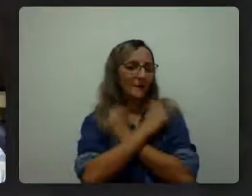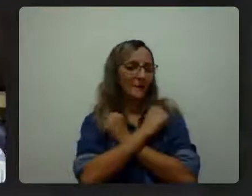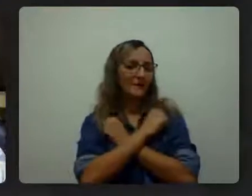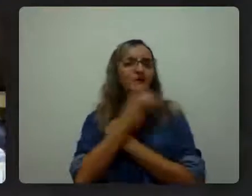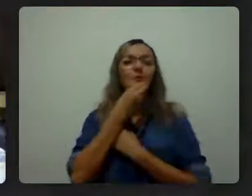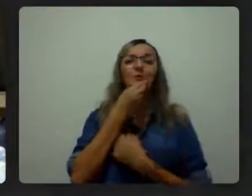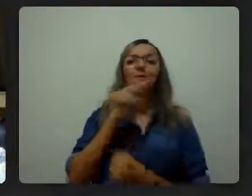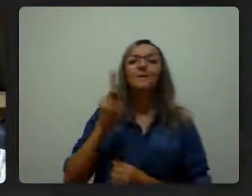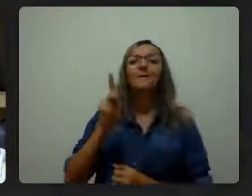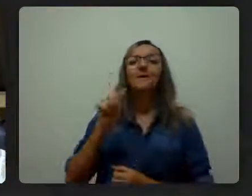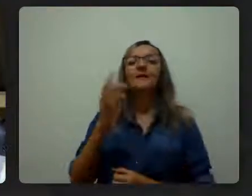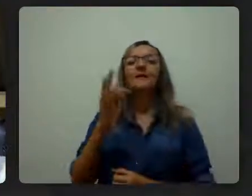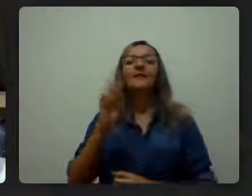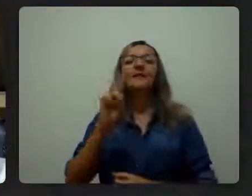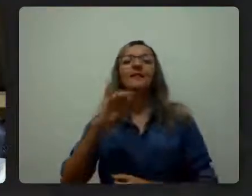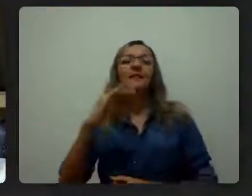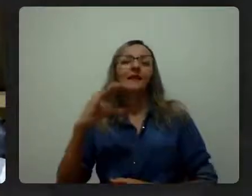sortear. Então,